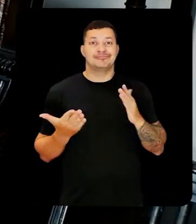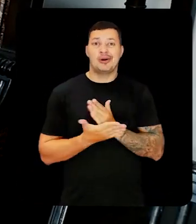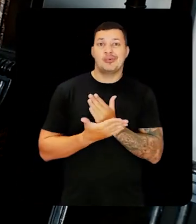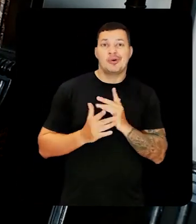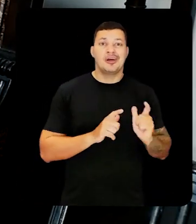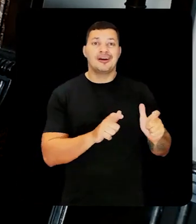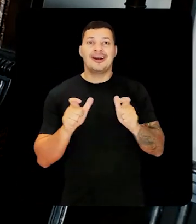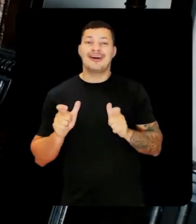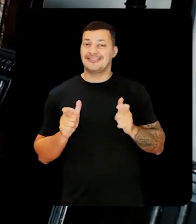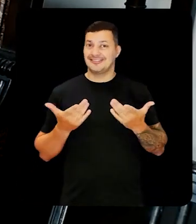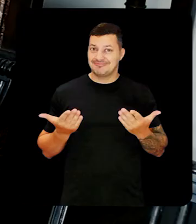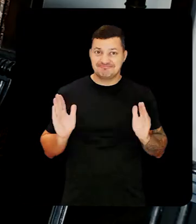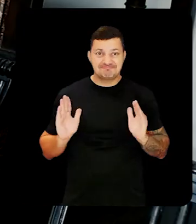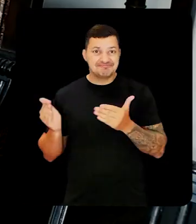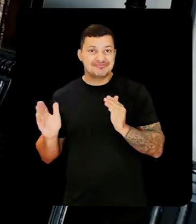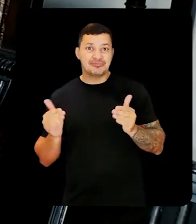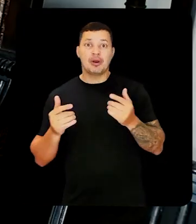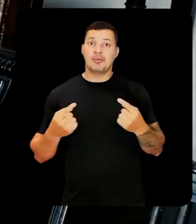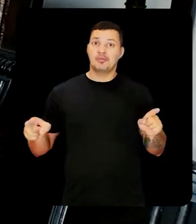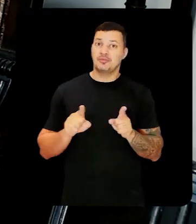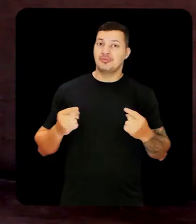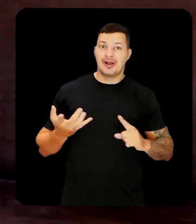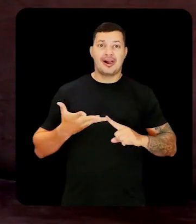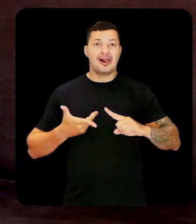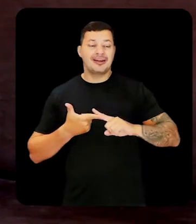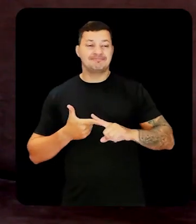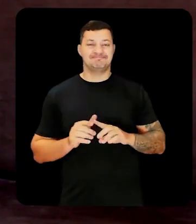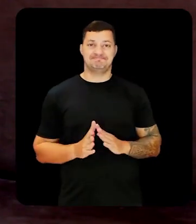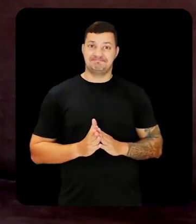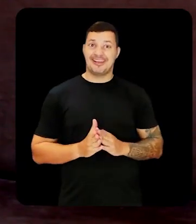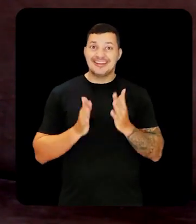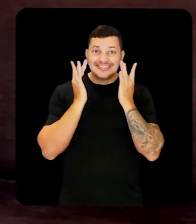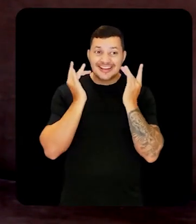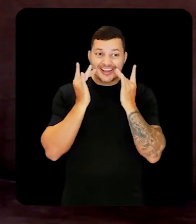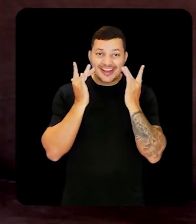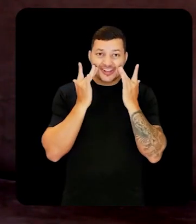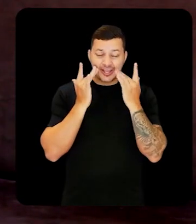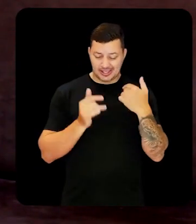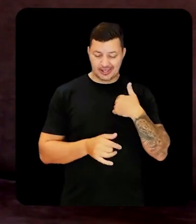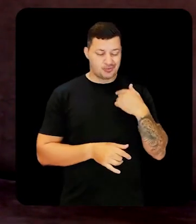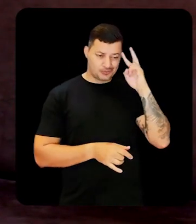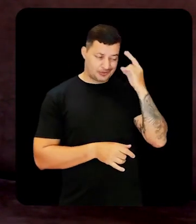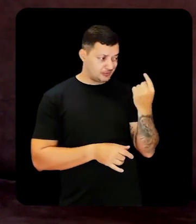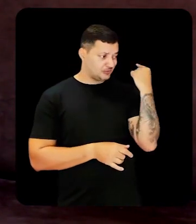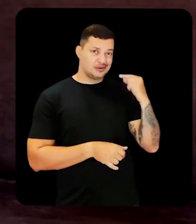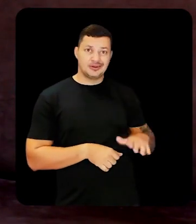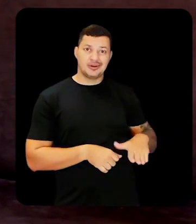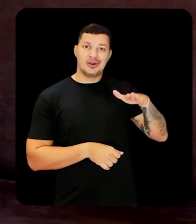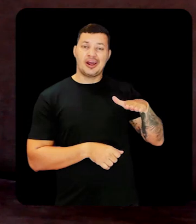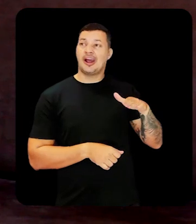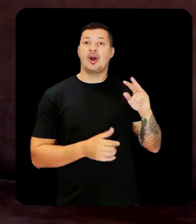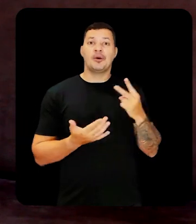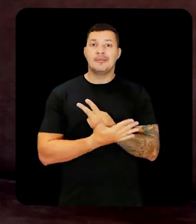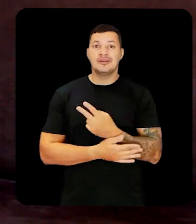um lugar ou outro, alguma música. Ninguém falava no teatro, né? Quando a gente fazia qualquer coisa no colégio, dizia logo